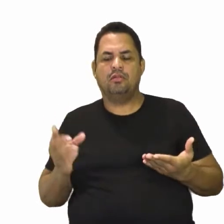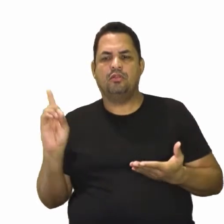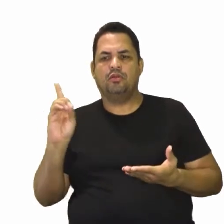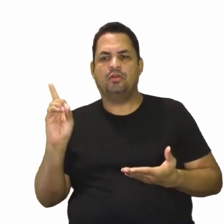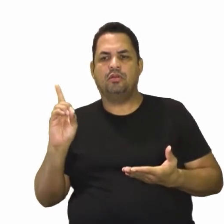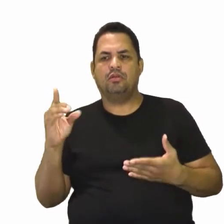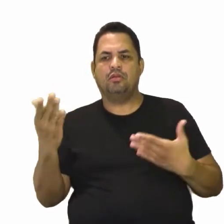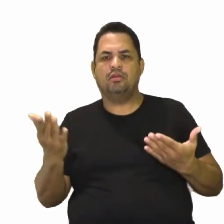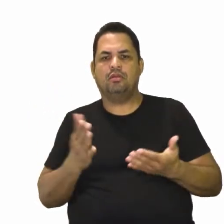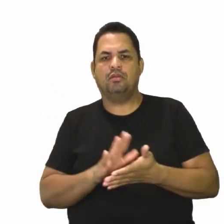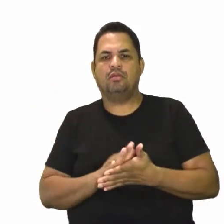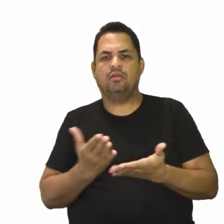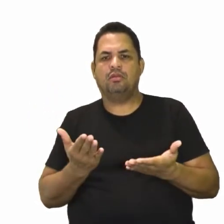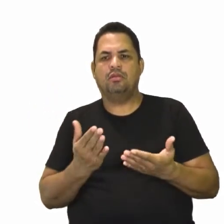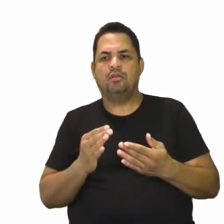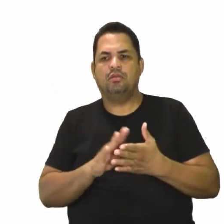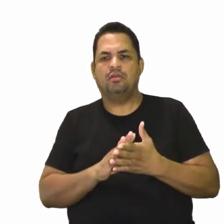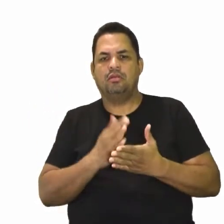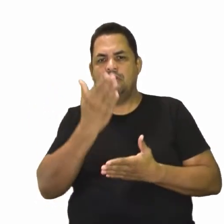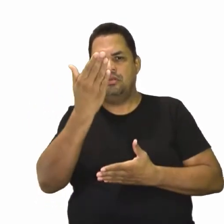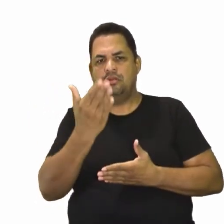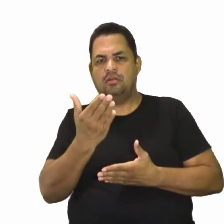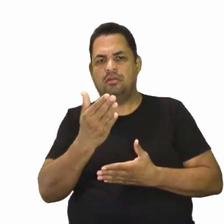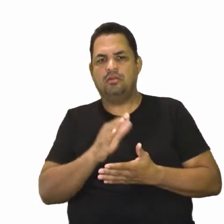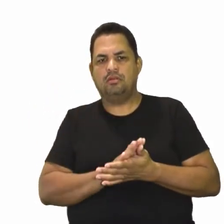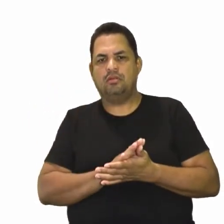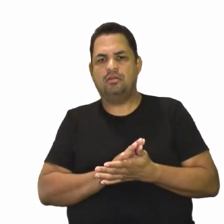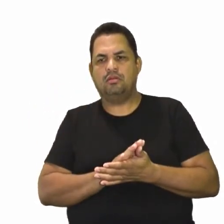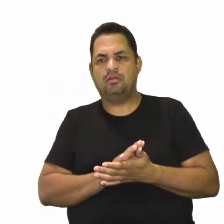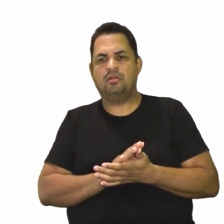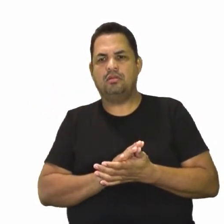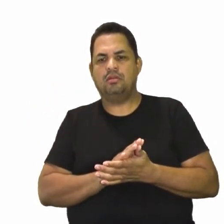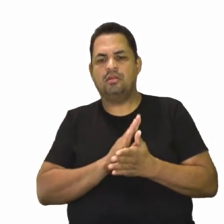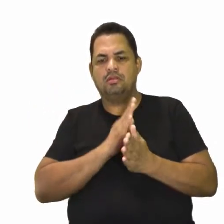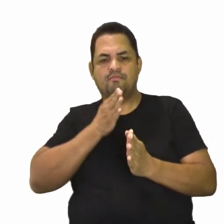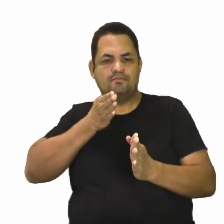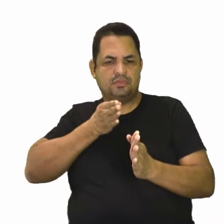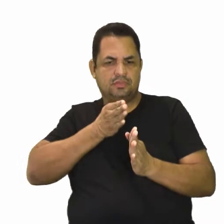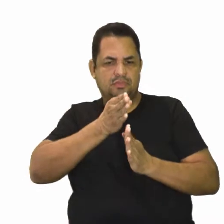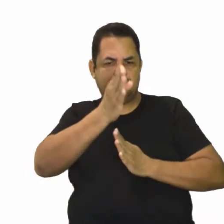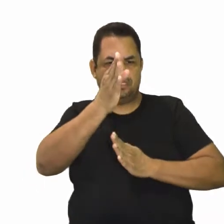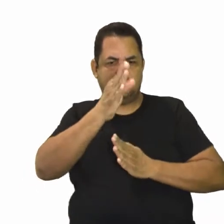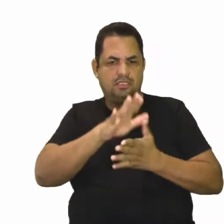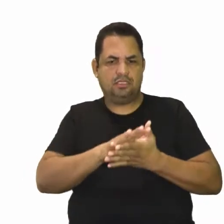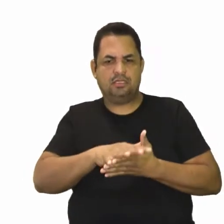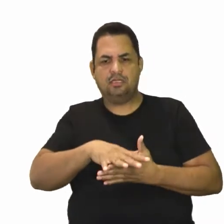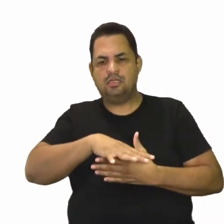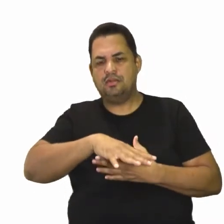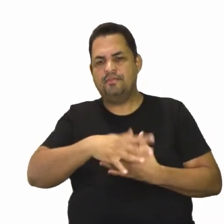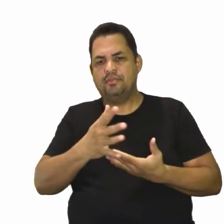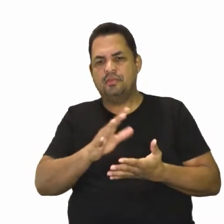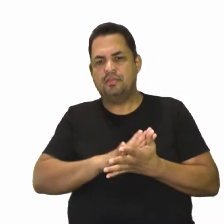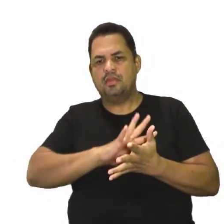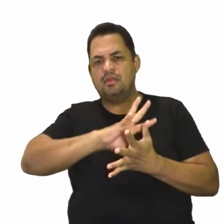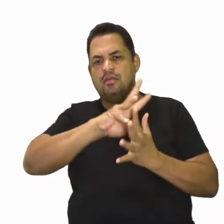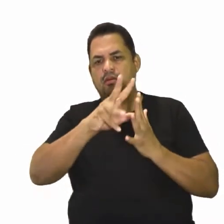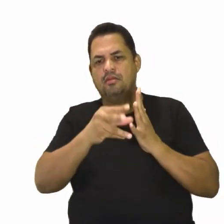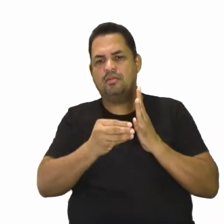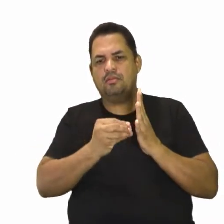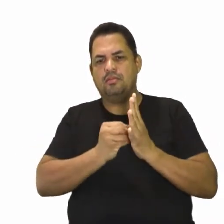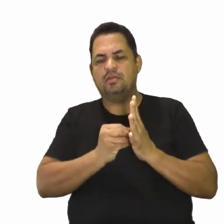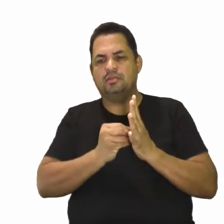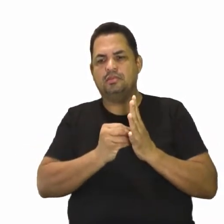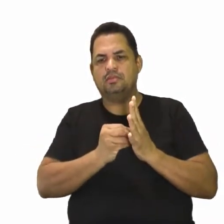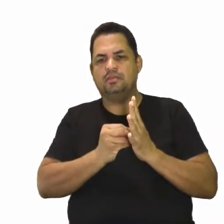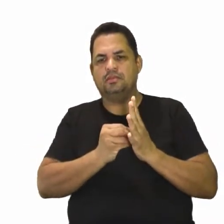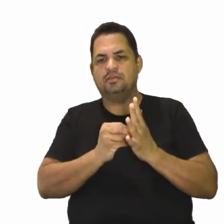hoje, ligando um rasgo na Amazônia que não serviu para quase nada do